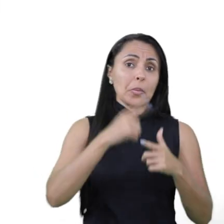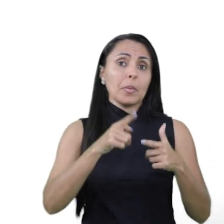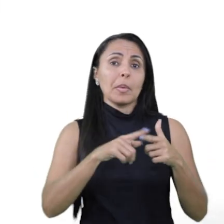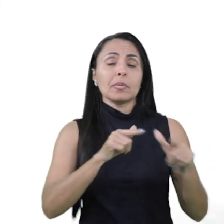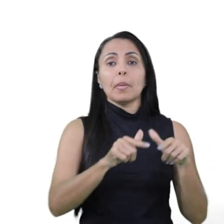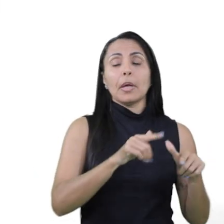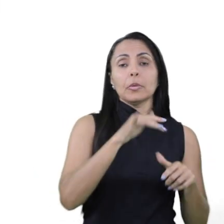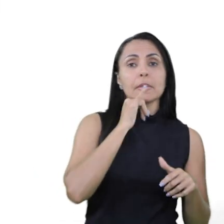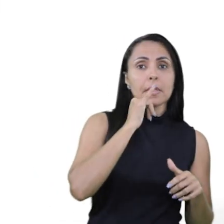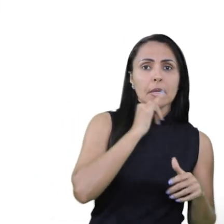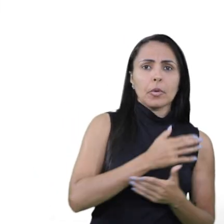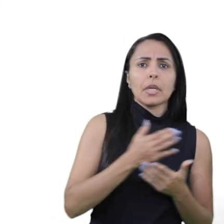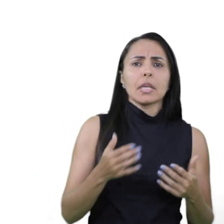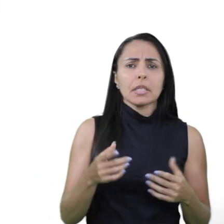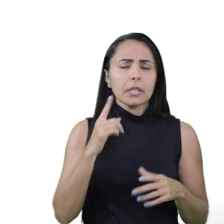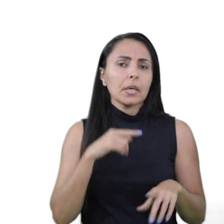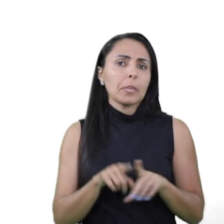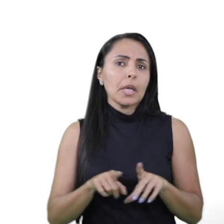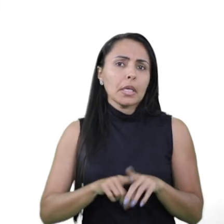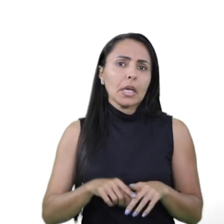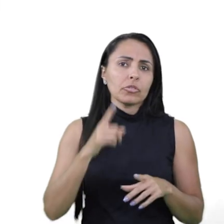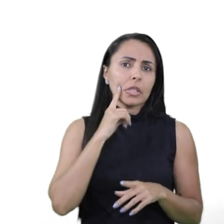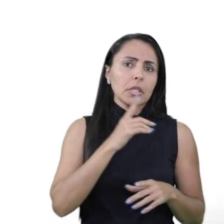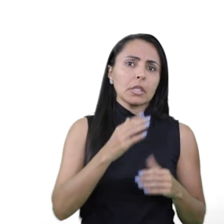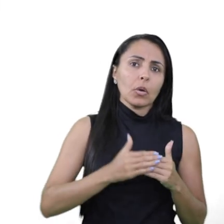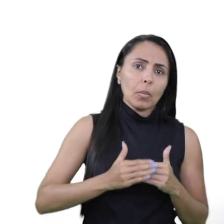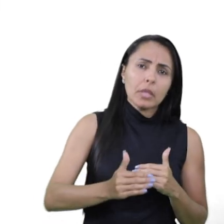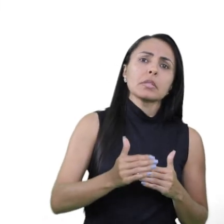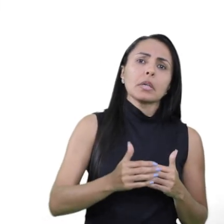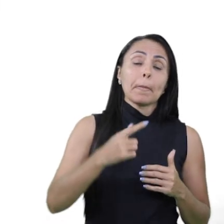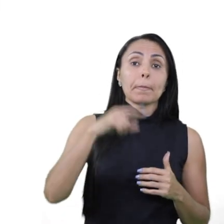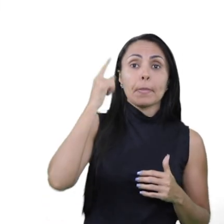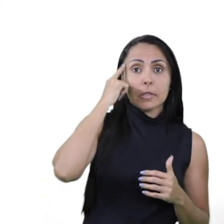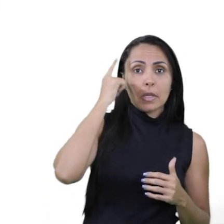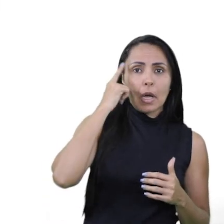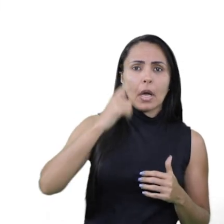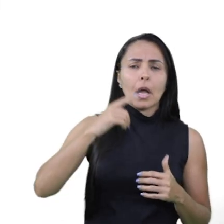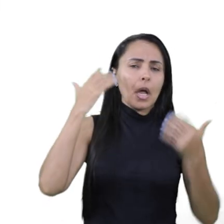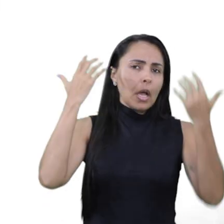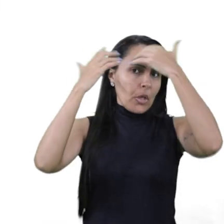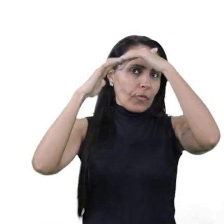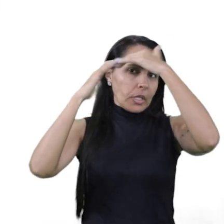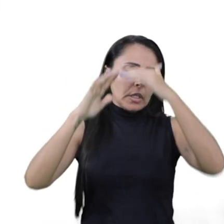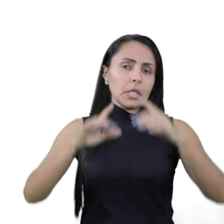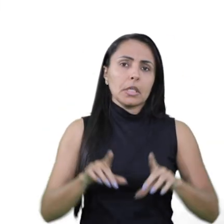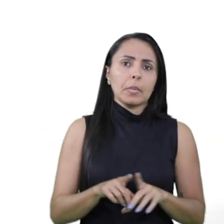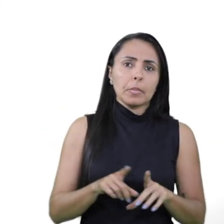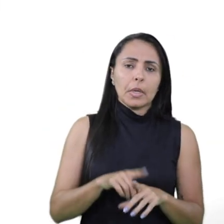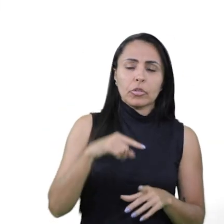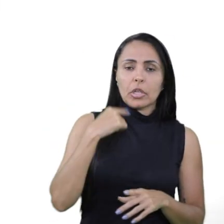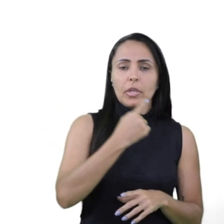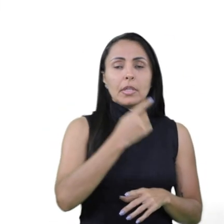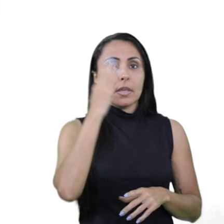por exemplo, né? E são essas as questões que a gente está começando a pensar, a refletir para a gente conseguir entender.